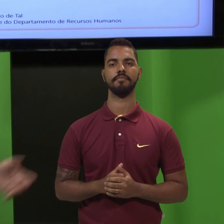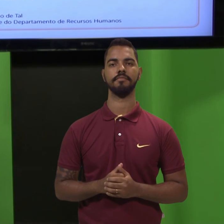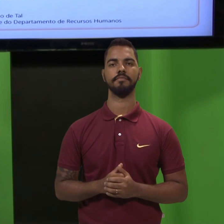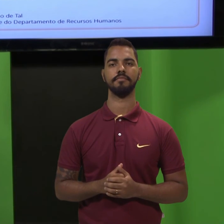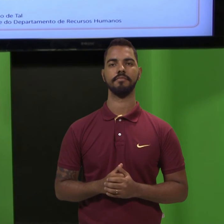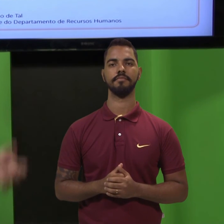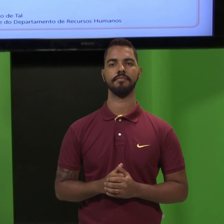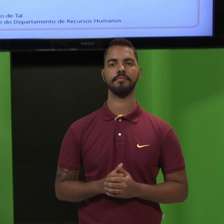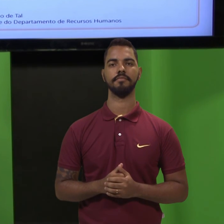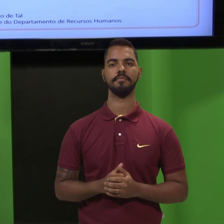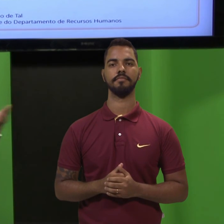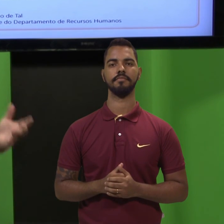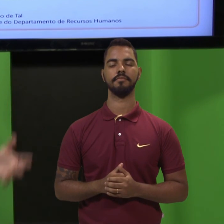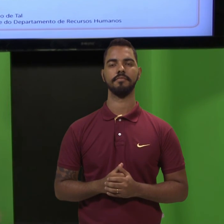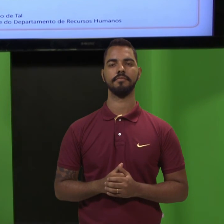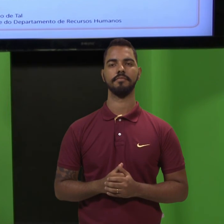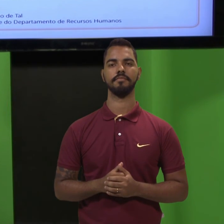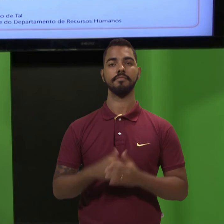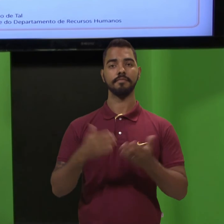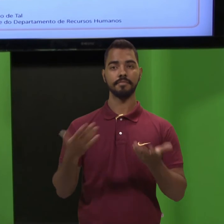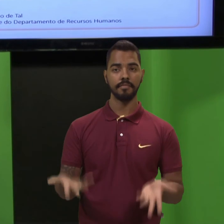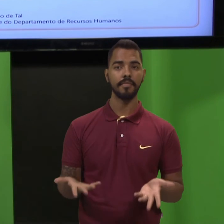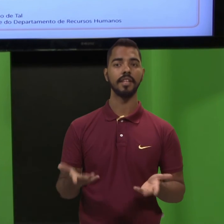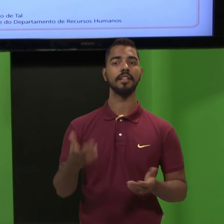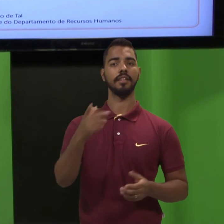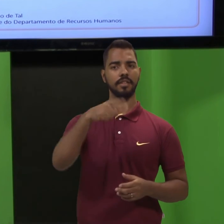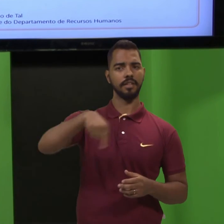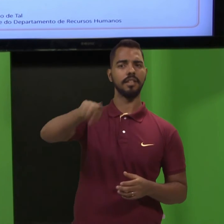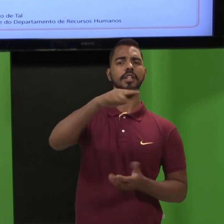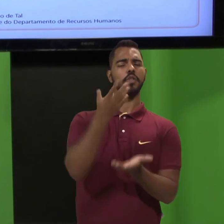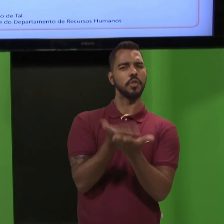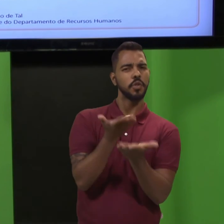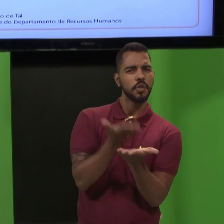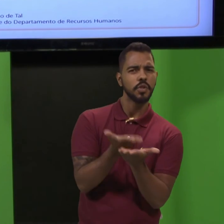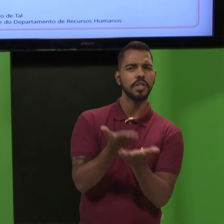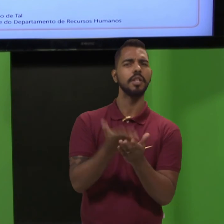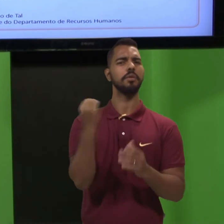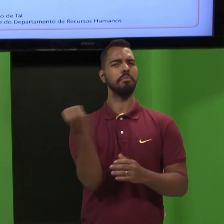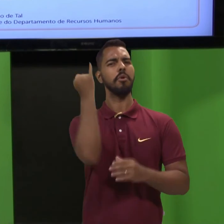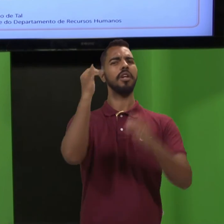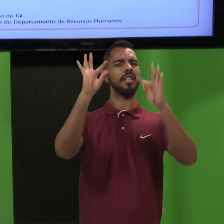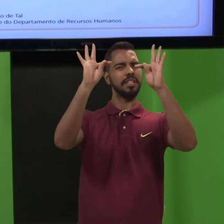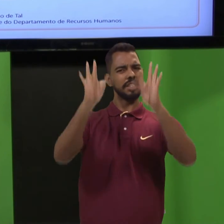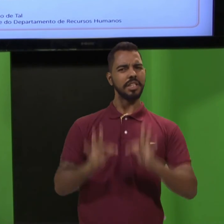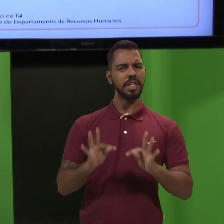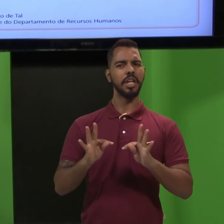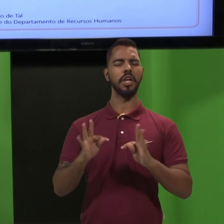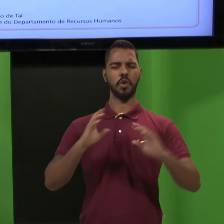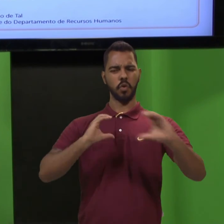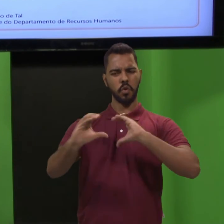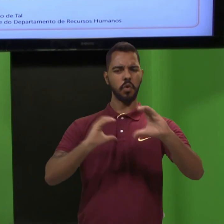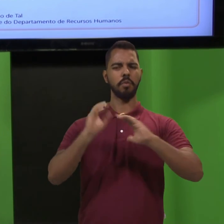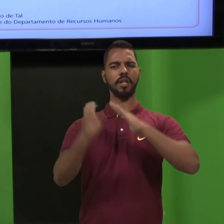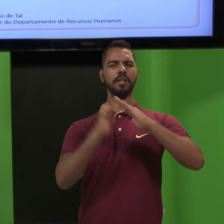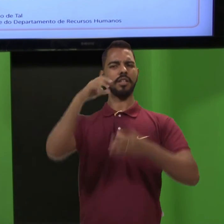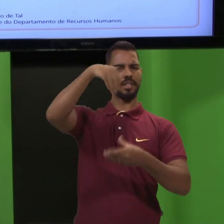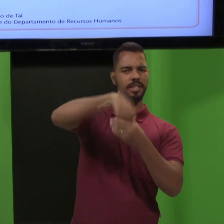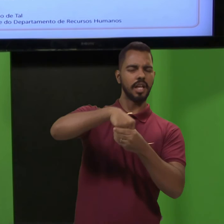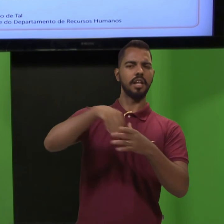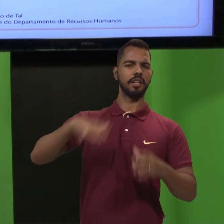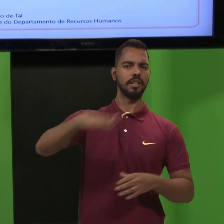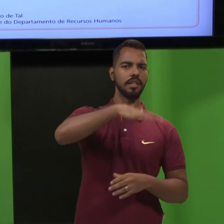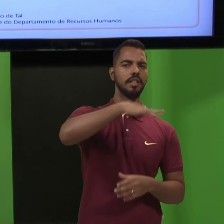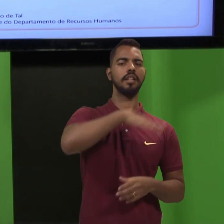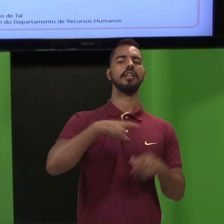Como vimos sobre a importância de conhecer a diversidade dos textos que compõem a comunicação empresarial e oficial, vamos